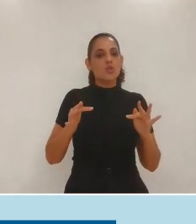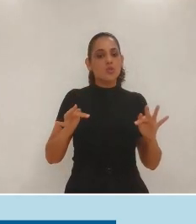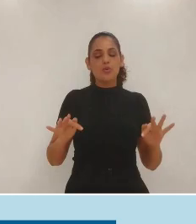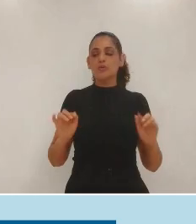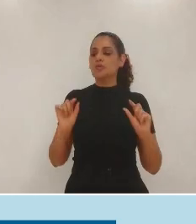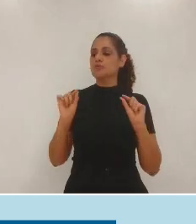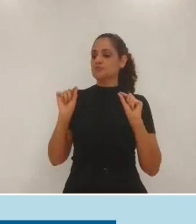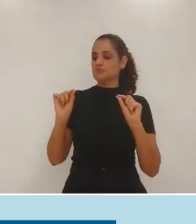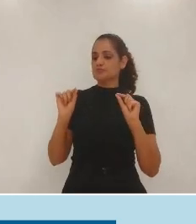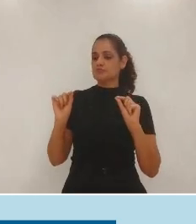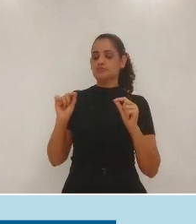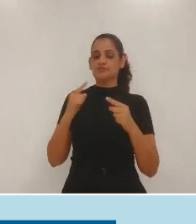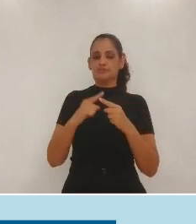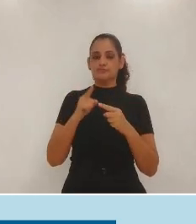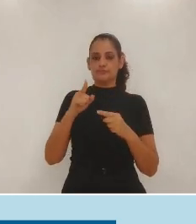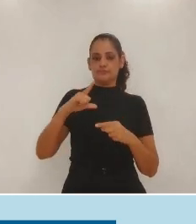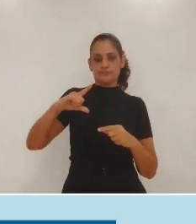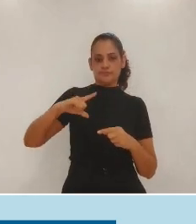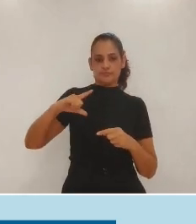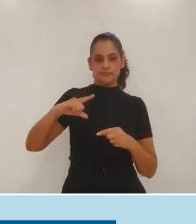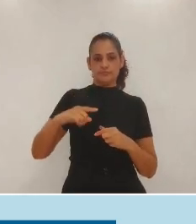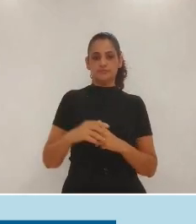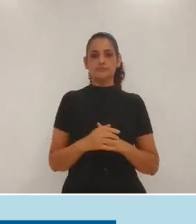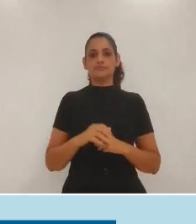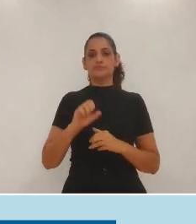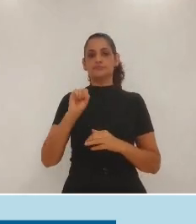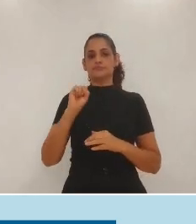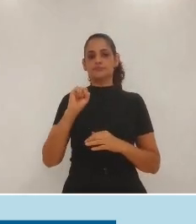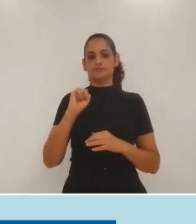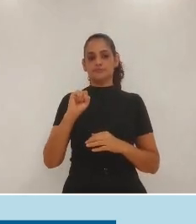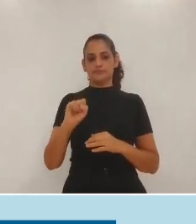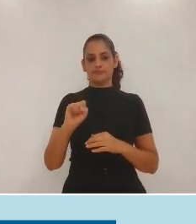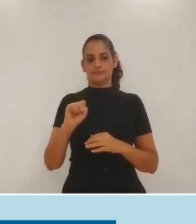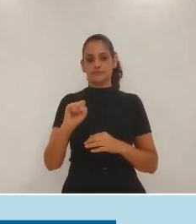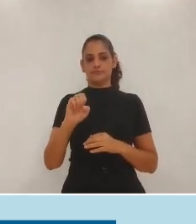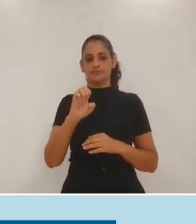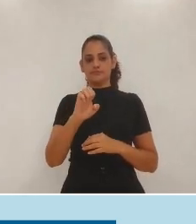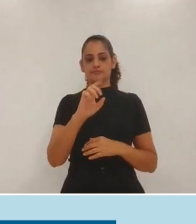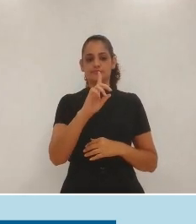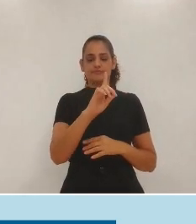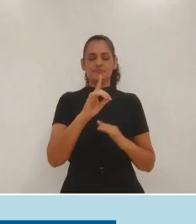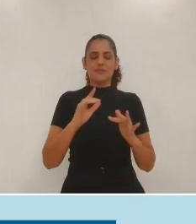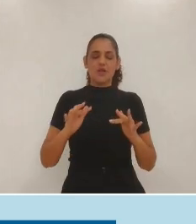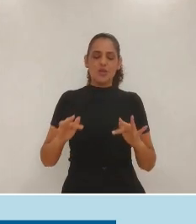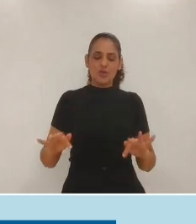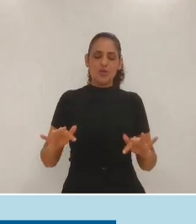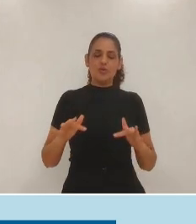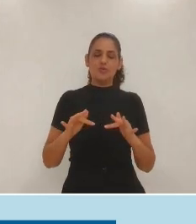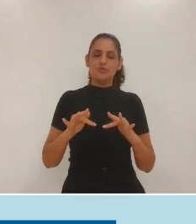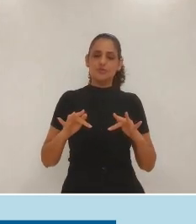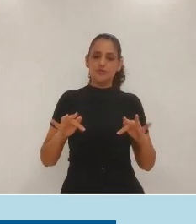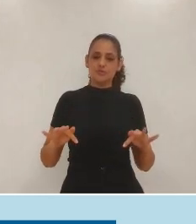tem síndrome de Ehlers-Danlos, ela sente muita dor, reconhecer a desautonomia,